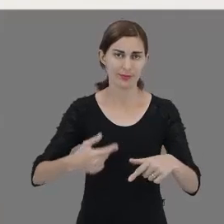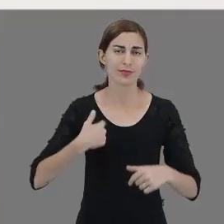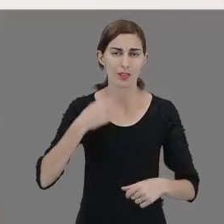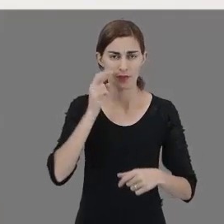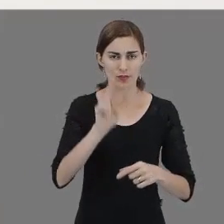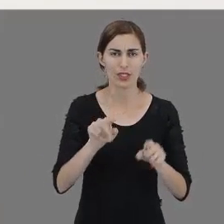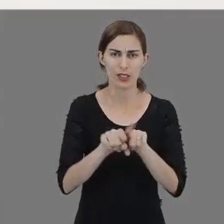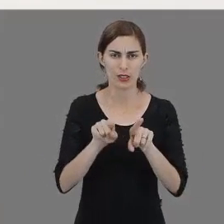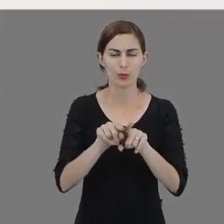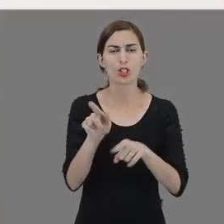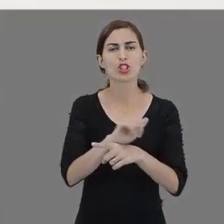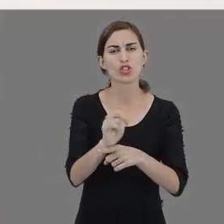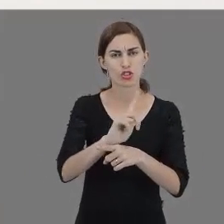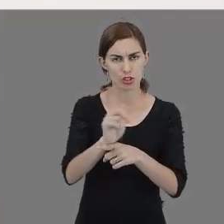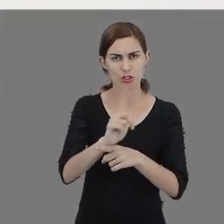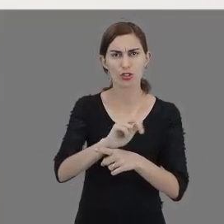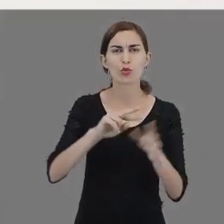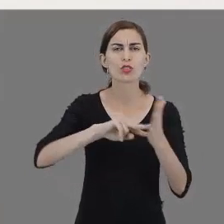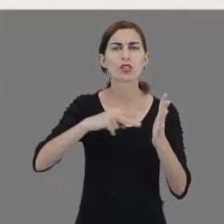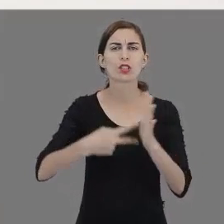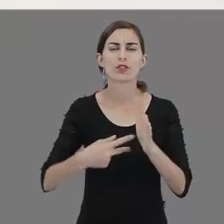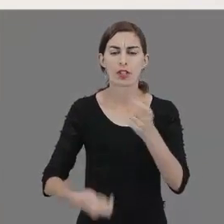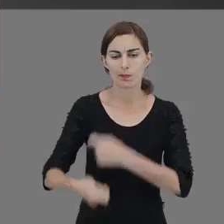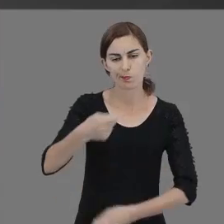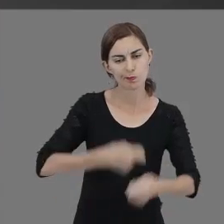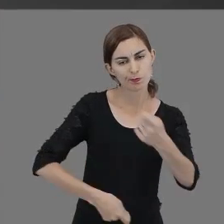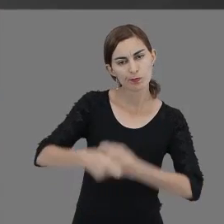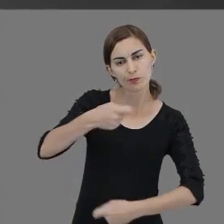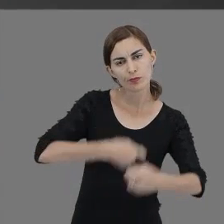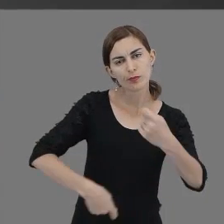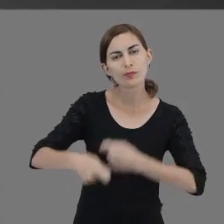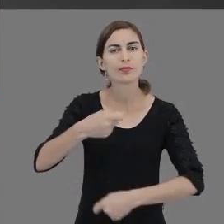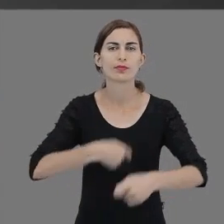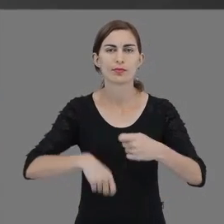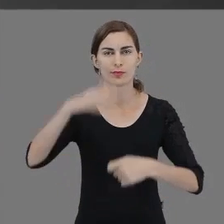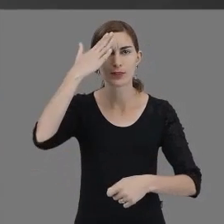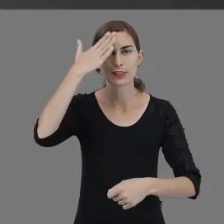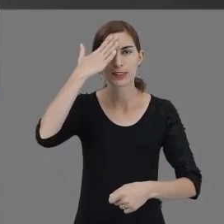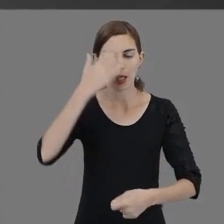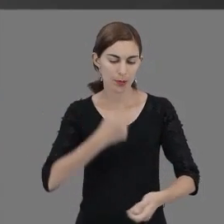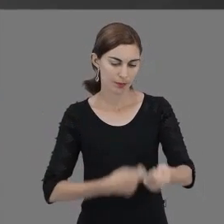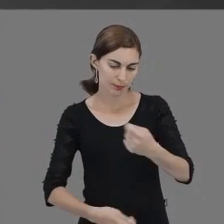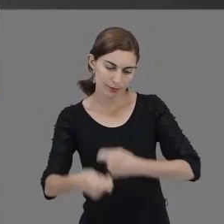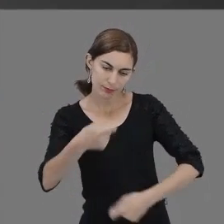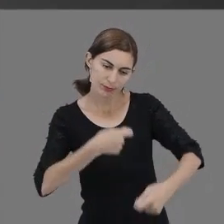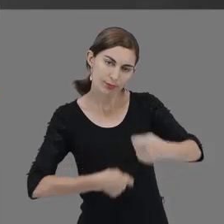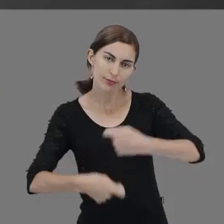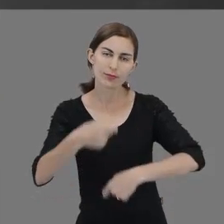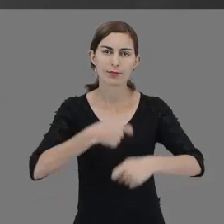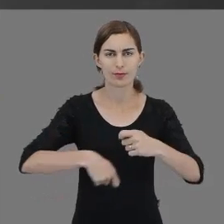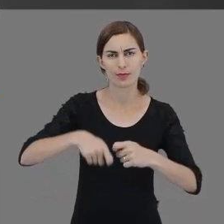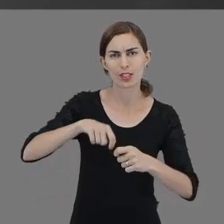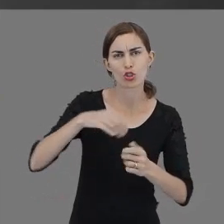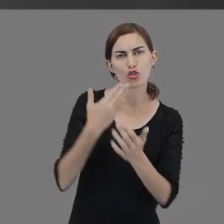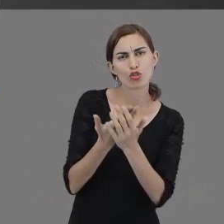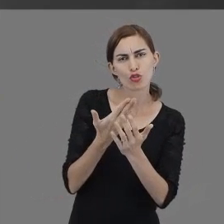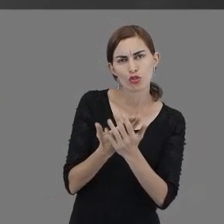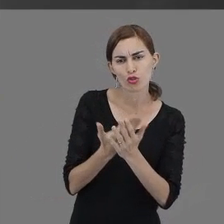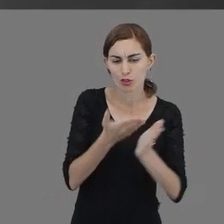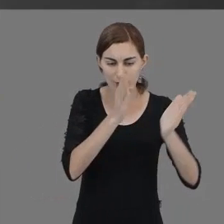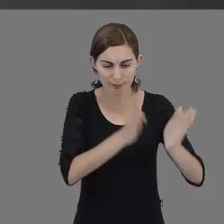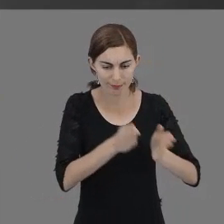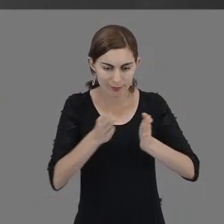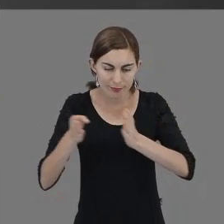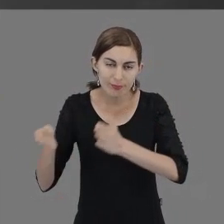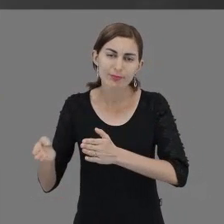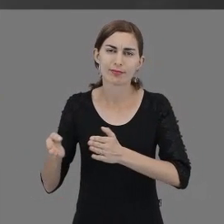tem também que a gestão ela é sinônimo de administração. Se a gente sabe que a administração é a ciência que estuda as